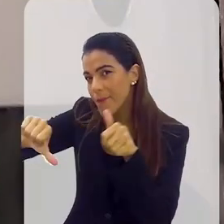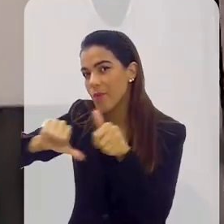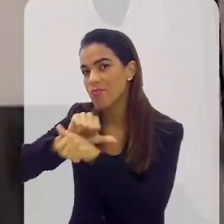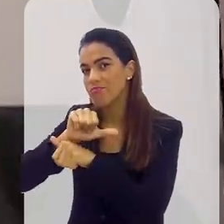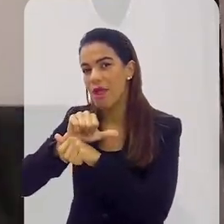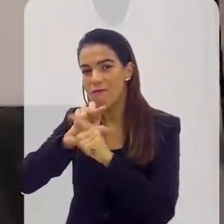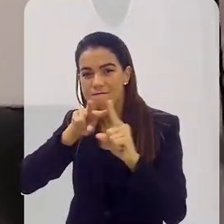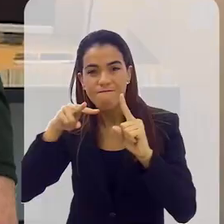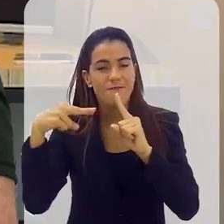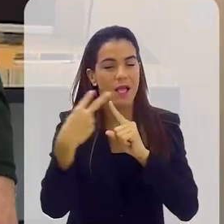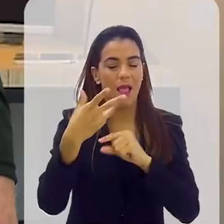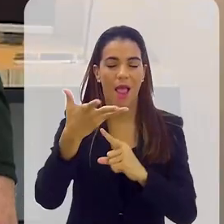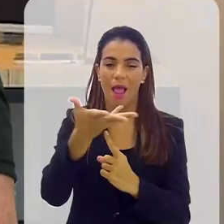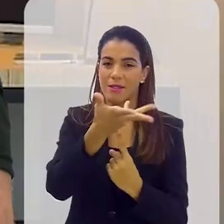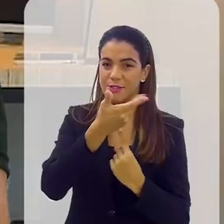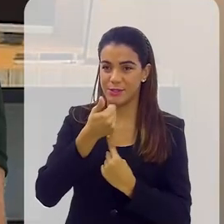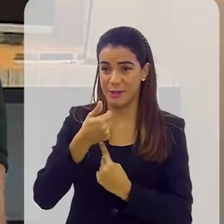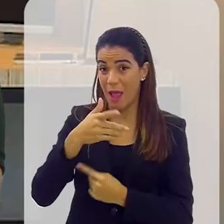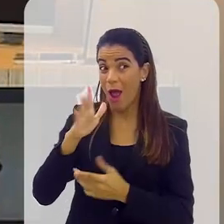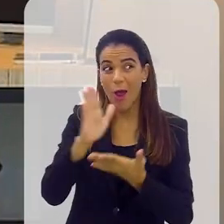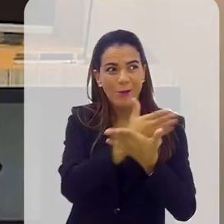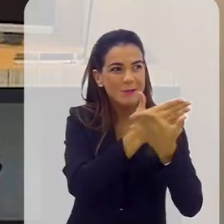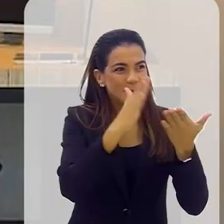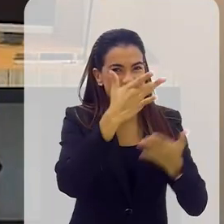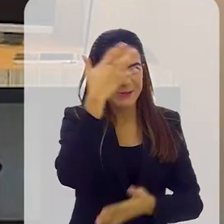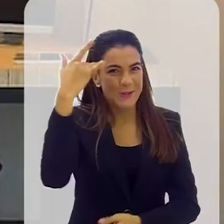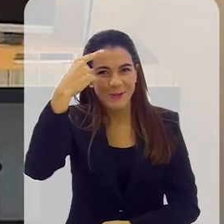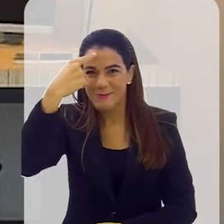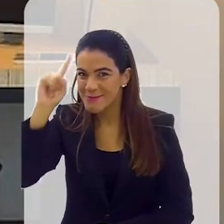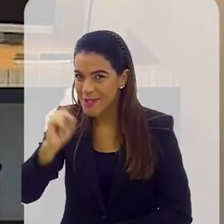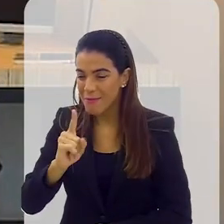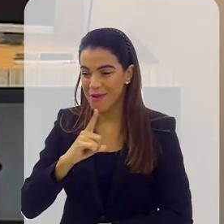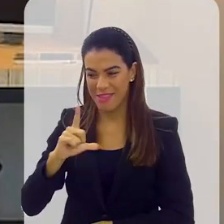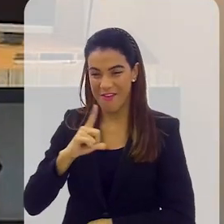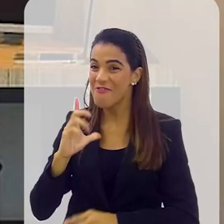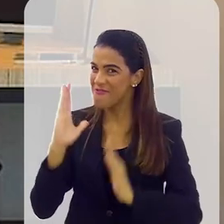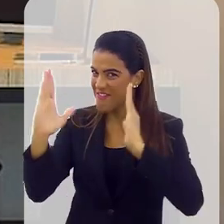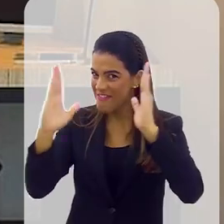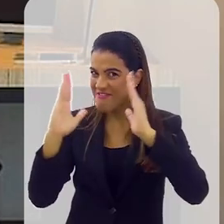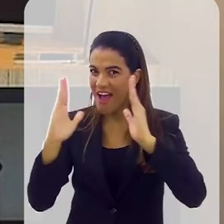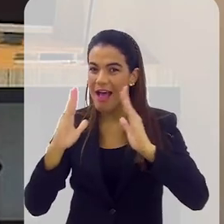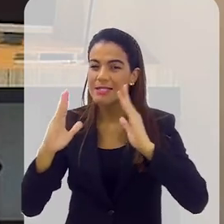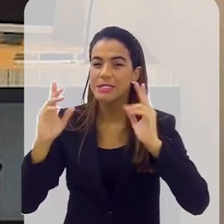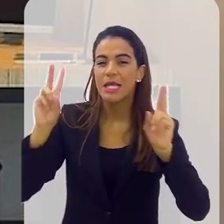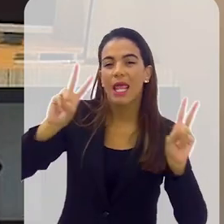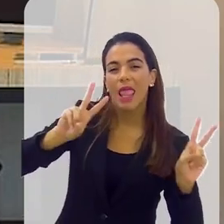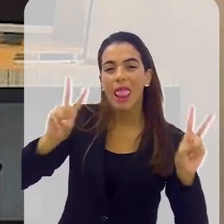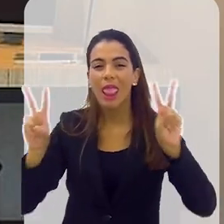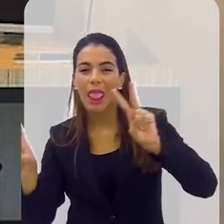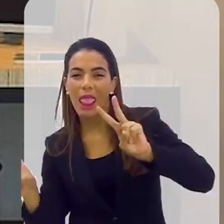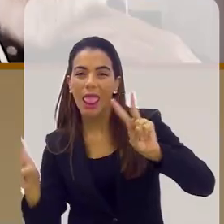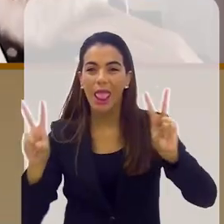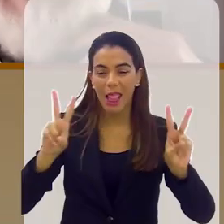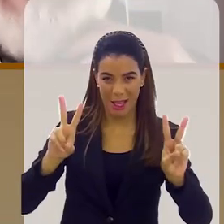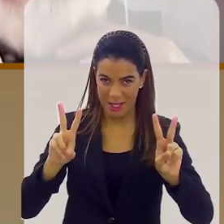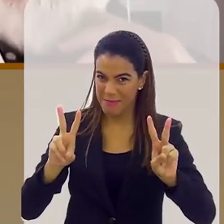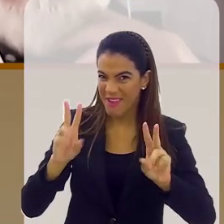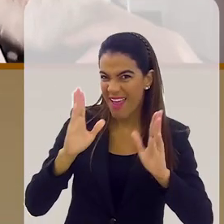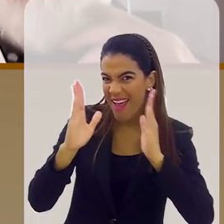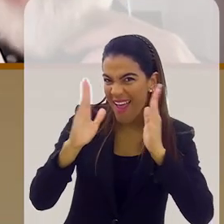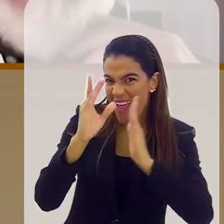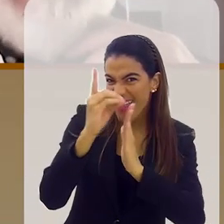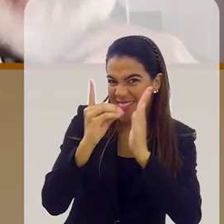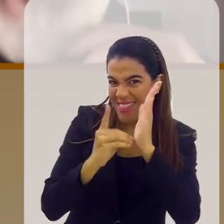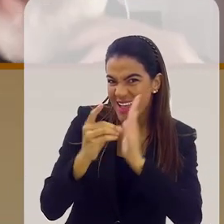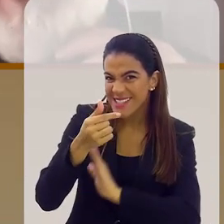artística e uma intenção artística. Muita gente não sabe, né, o Mauro, mas você teve uma fase hippie, rebelde, né, nos anos 70. Sim,